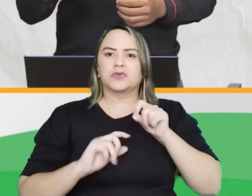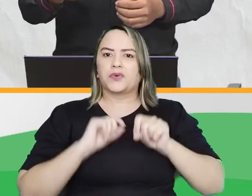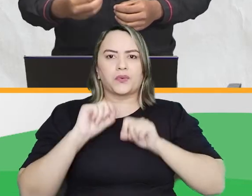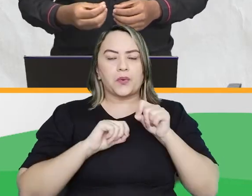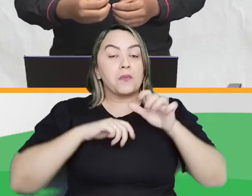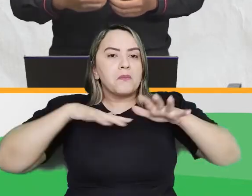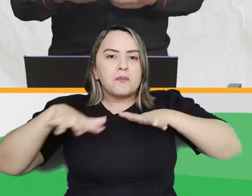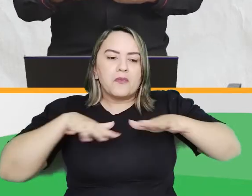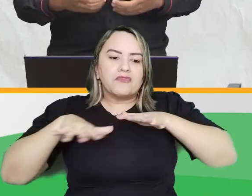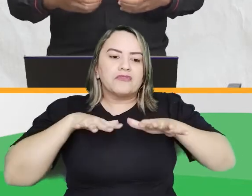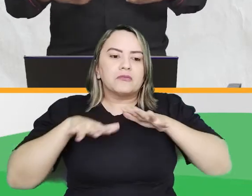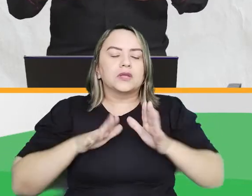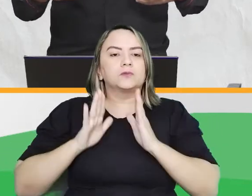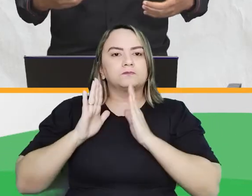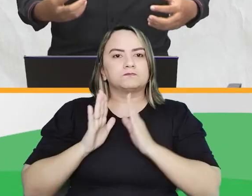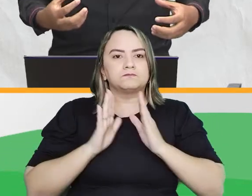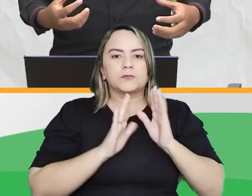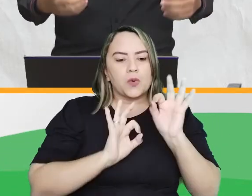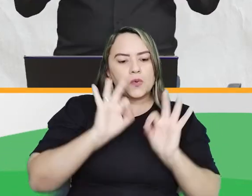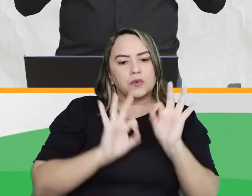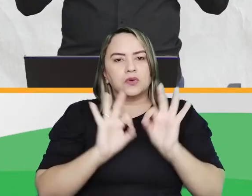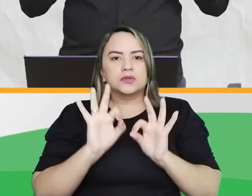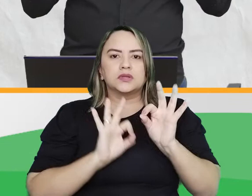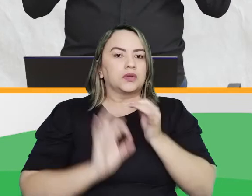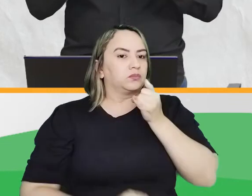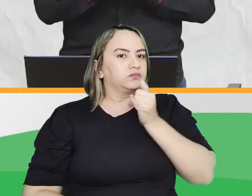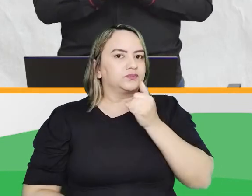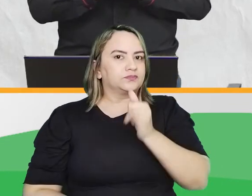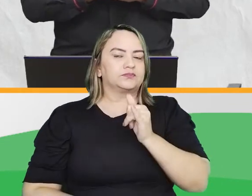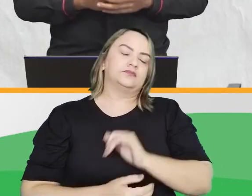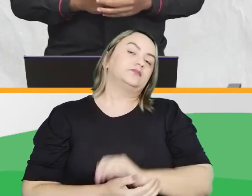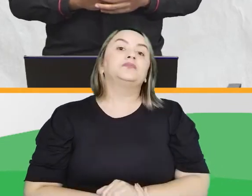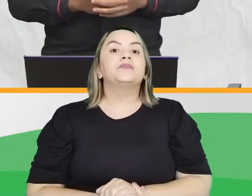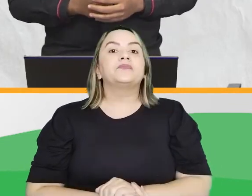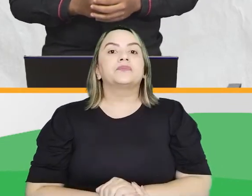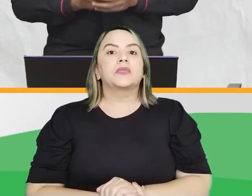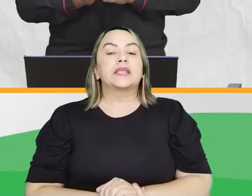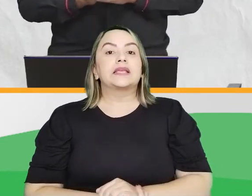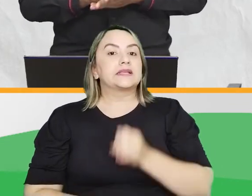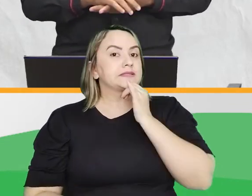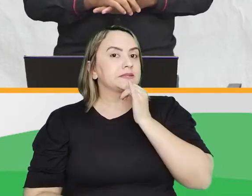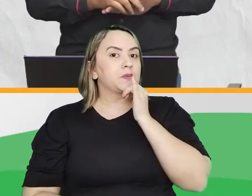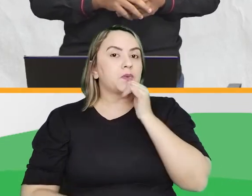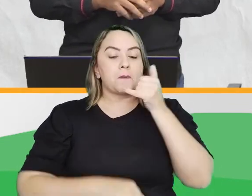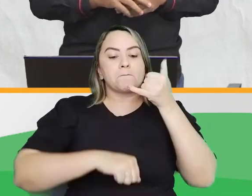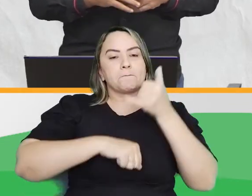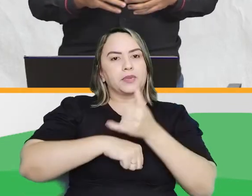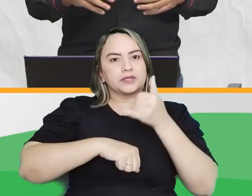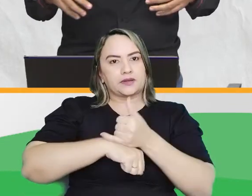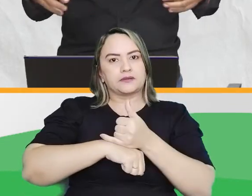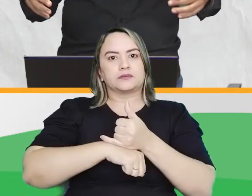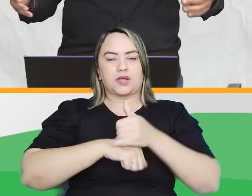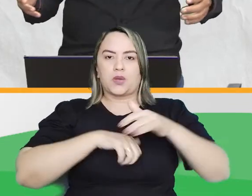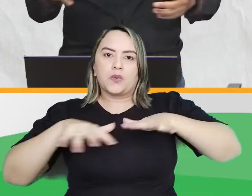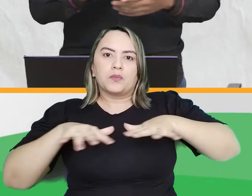elétrica? A corrente elétrica nada mais é do que o movimento organizado de portadores de cargas elétricas. Em se